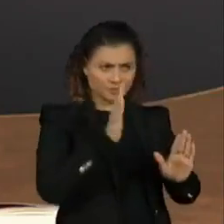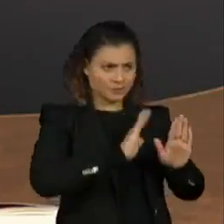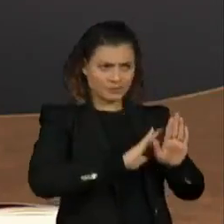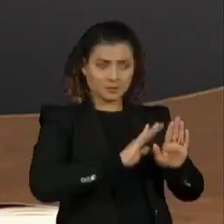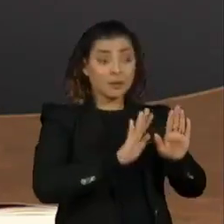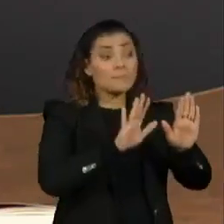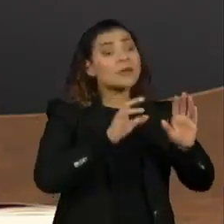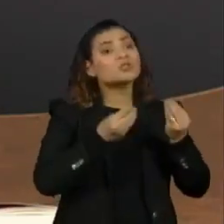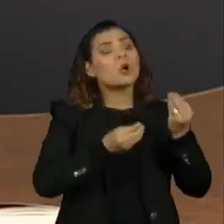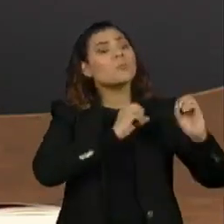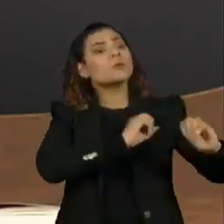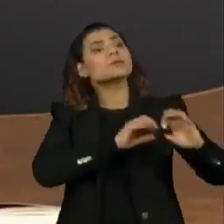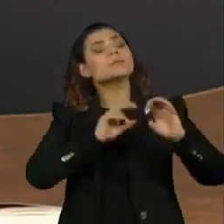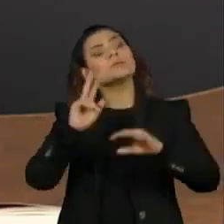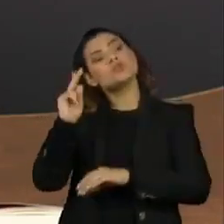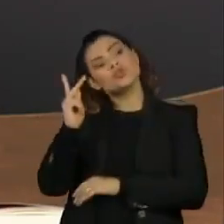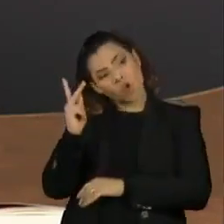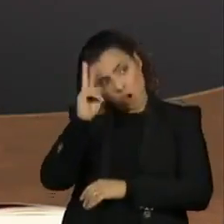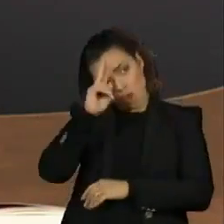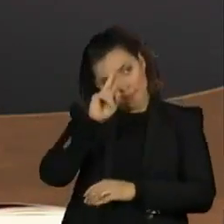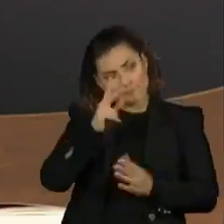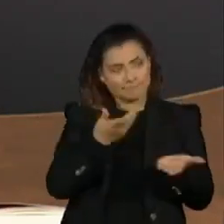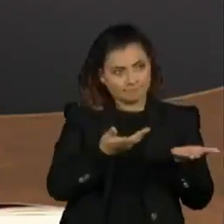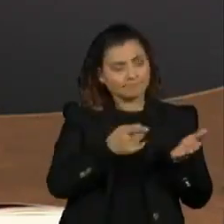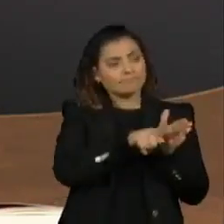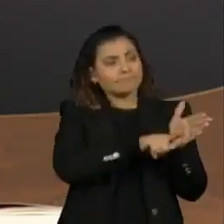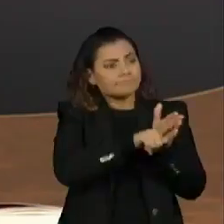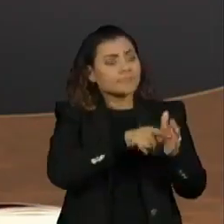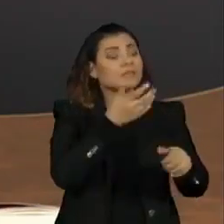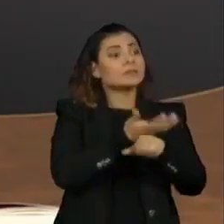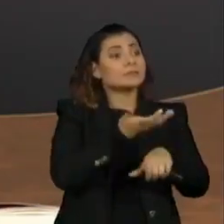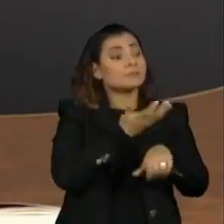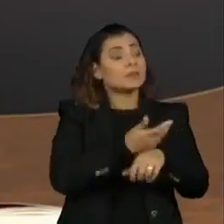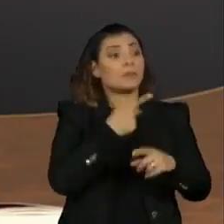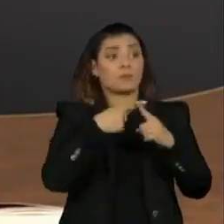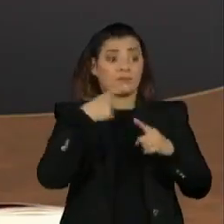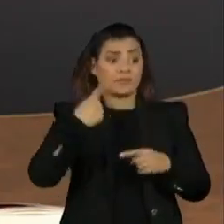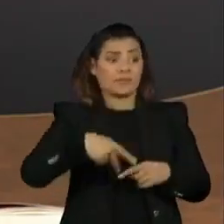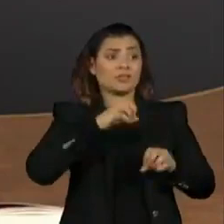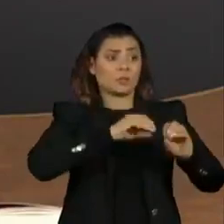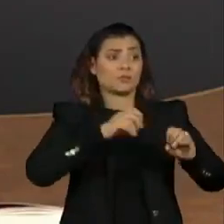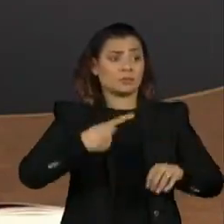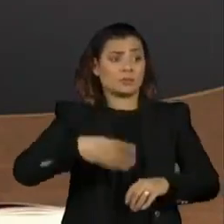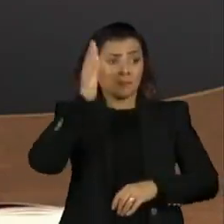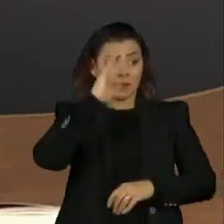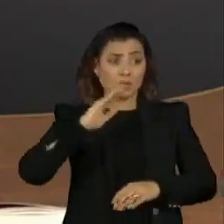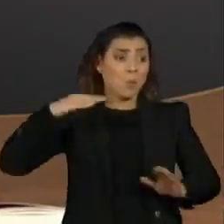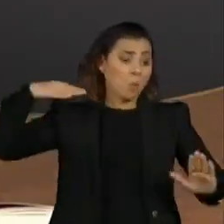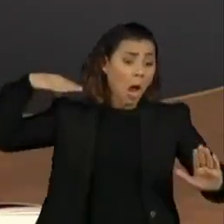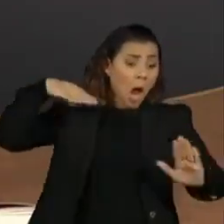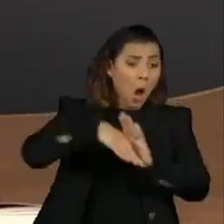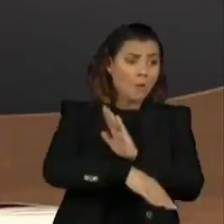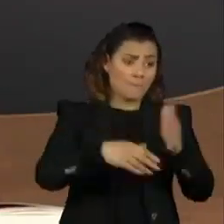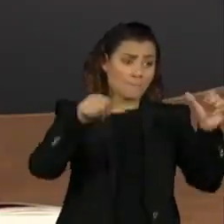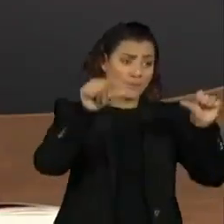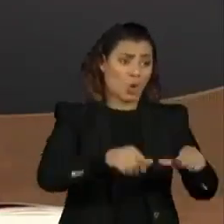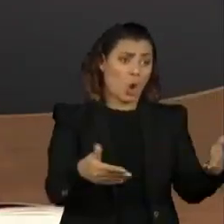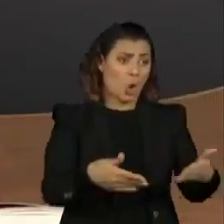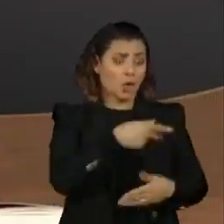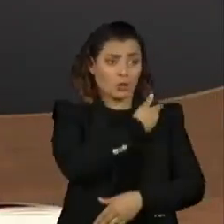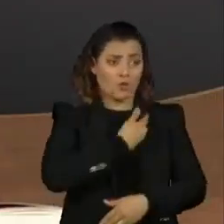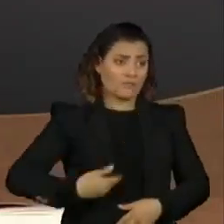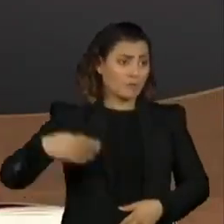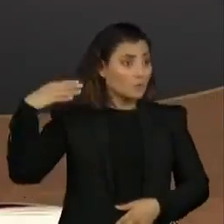o ensino da história, numa educação que já era tenebrosa no Brasil e vai piorando muito no governo Bolsonaro e